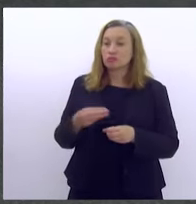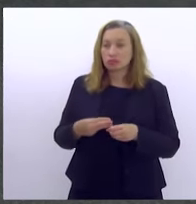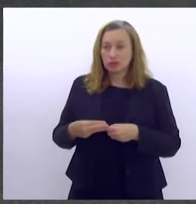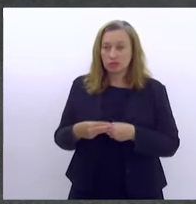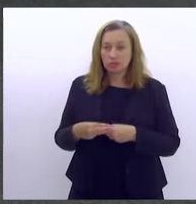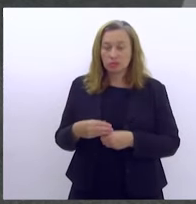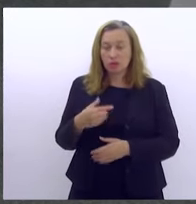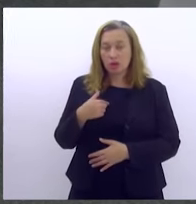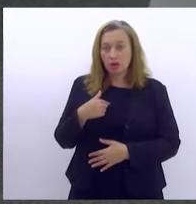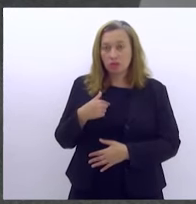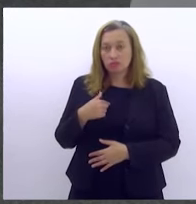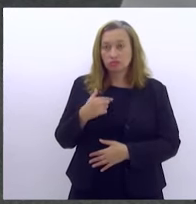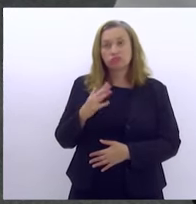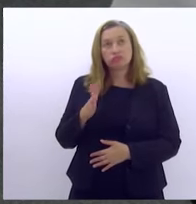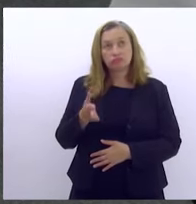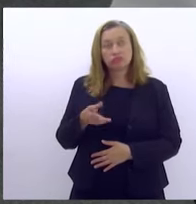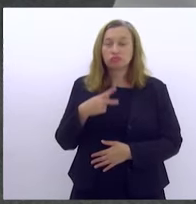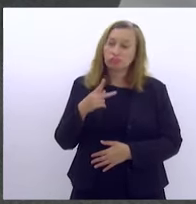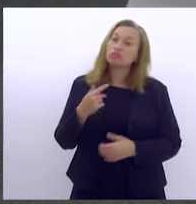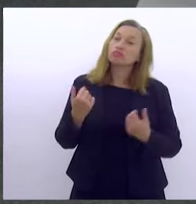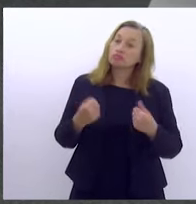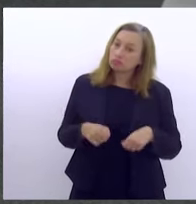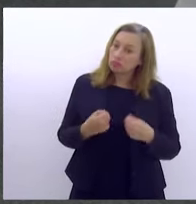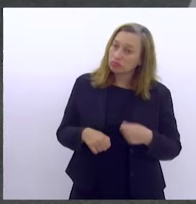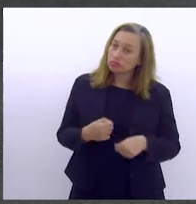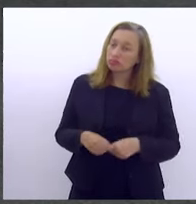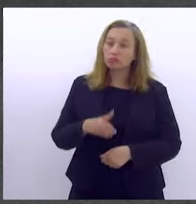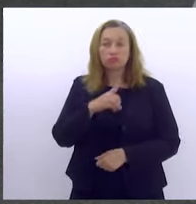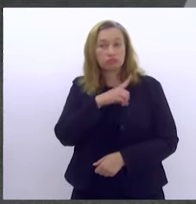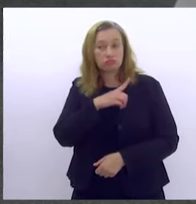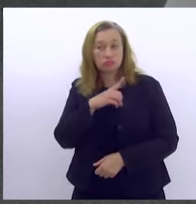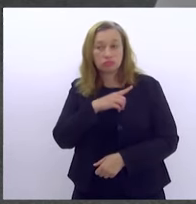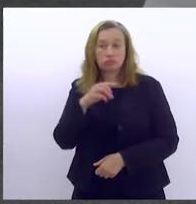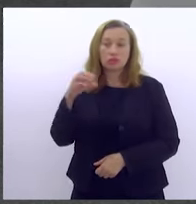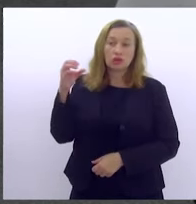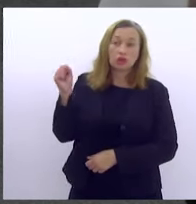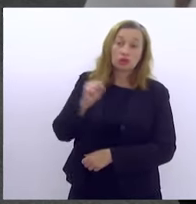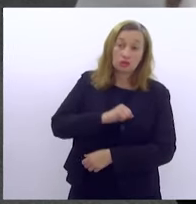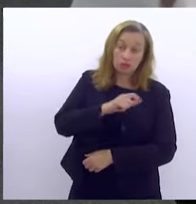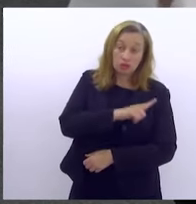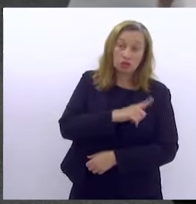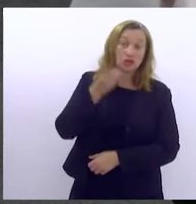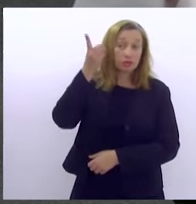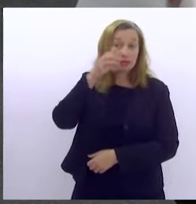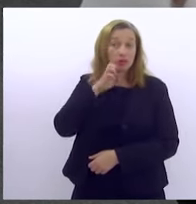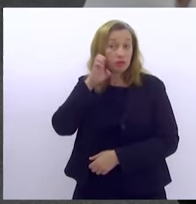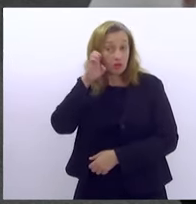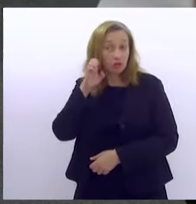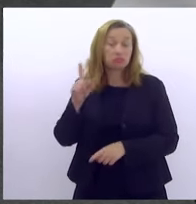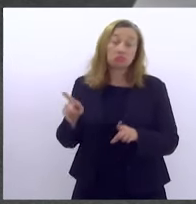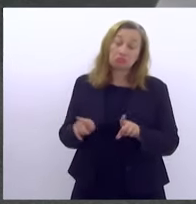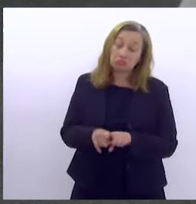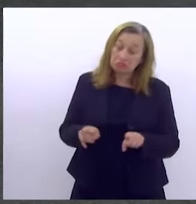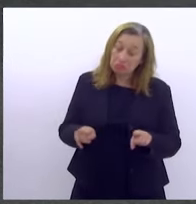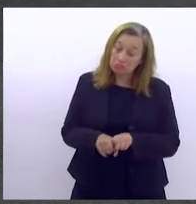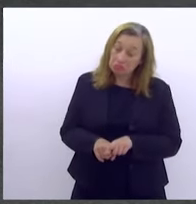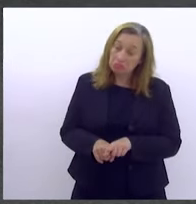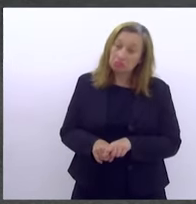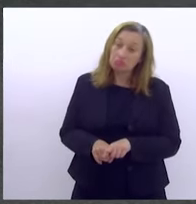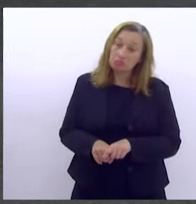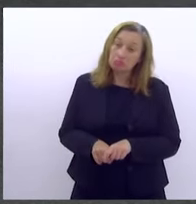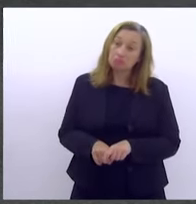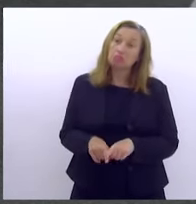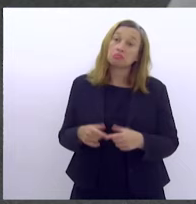Eu mesmo apontei a necessidade de uma DECRAD para São Gonçalo. A deputada Élica Takimoto apontou a